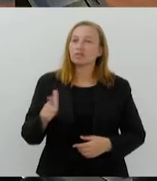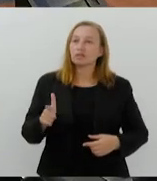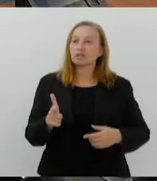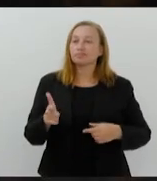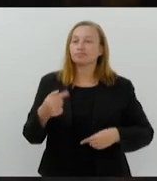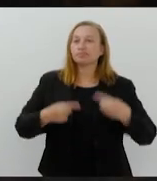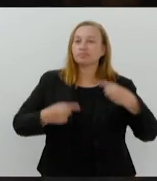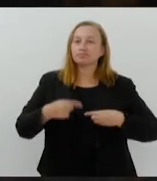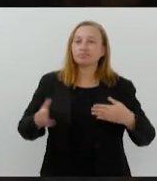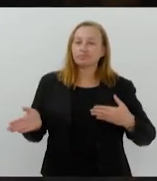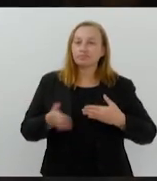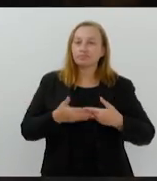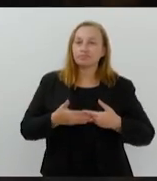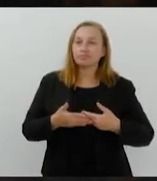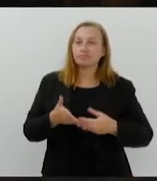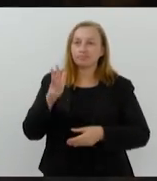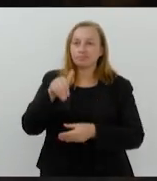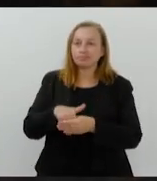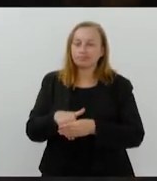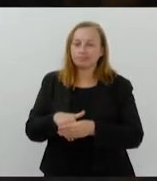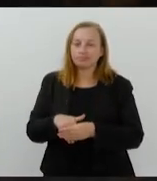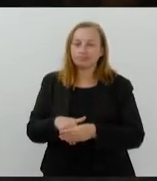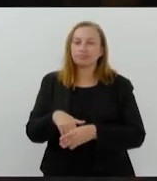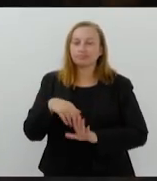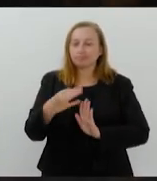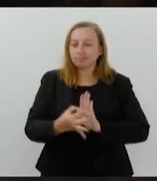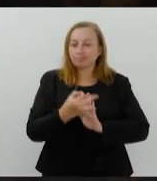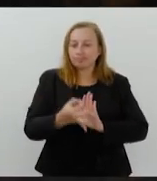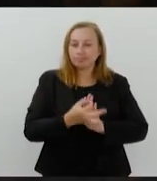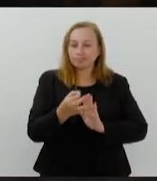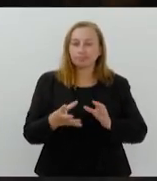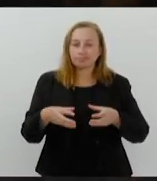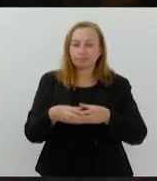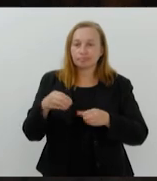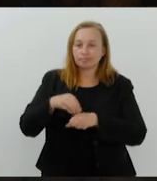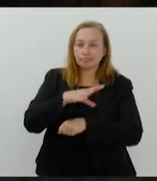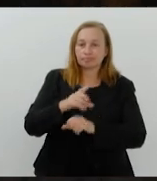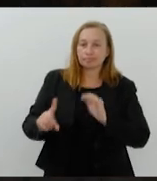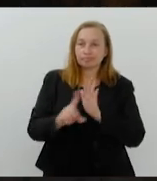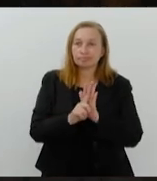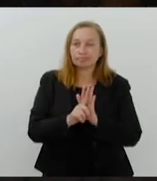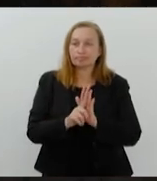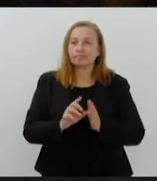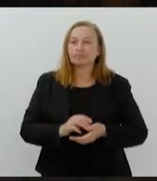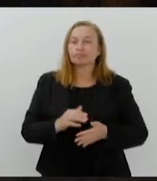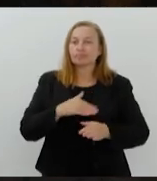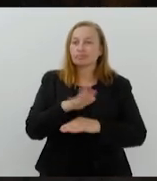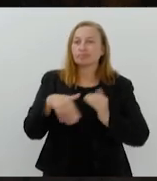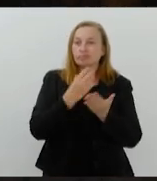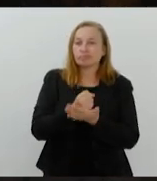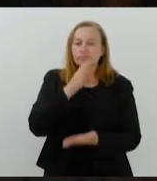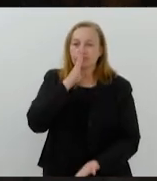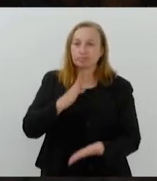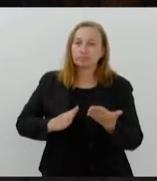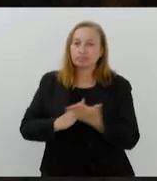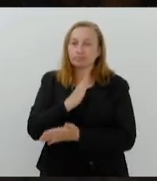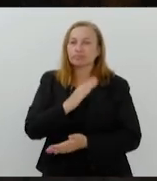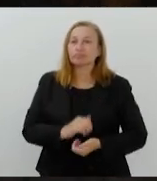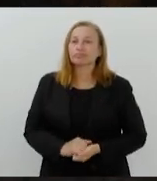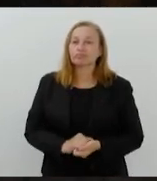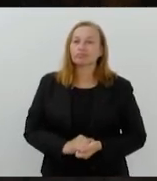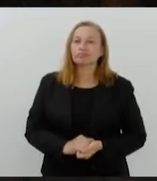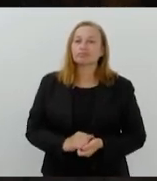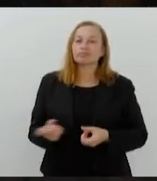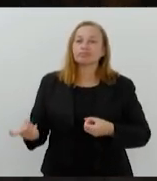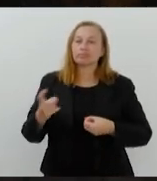queira discutir, encerrada a discussão. Em votação, o parecer da Comissão de Indicação Legislativa. Senhores que aprovam, como estão, aprovado